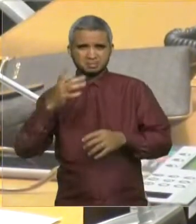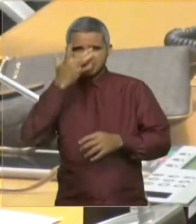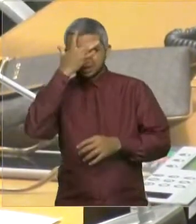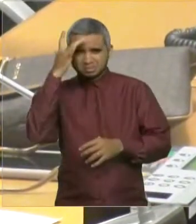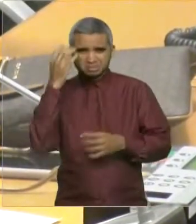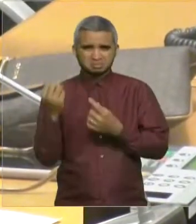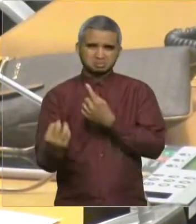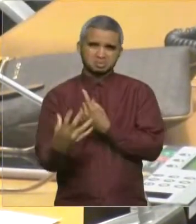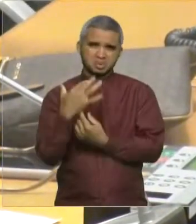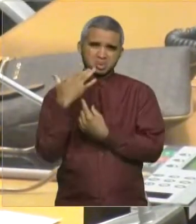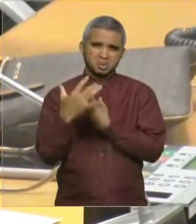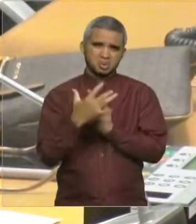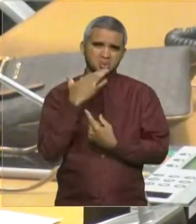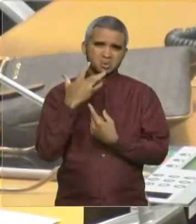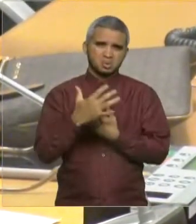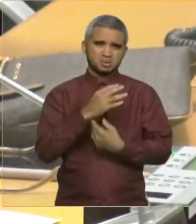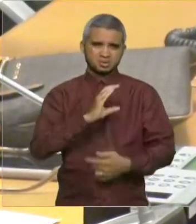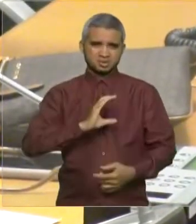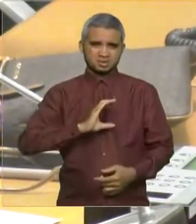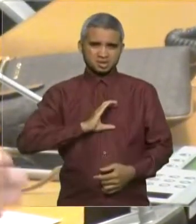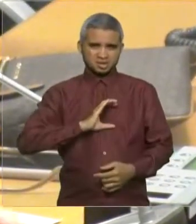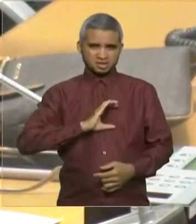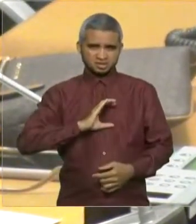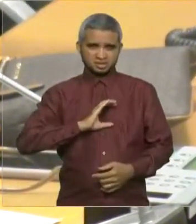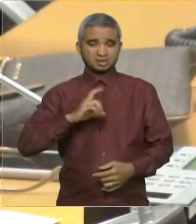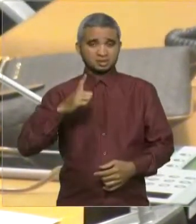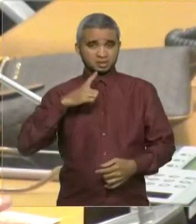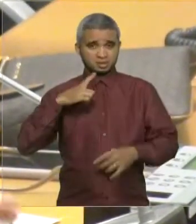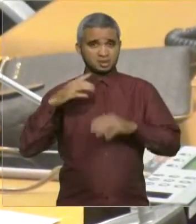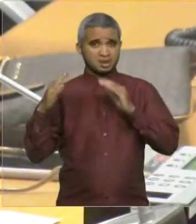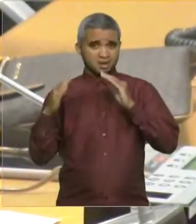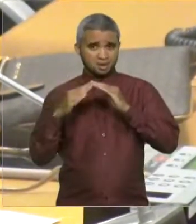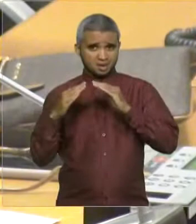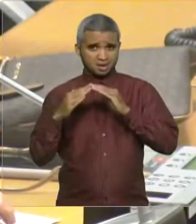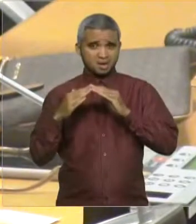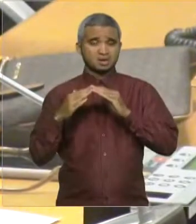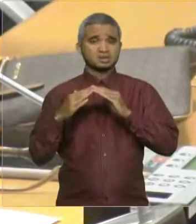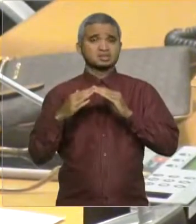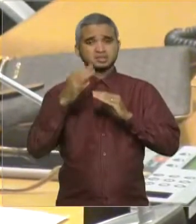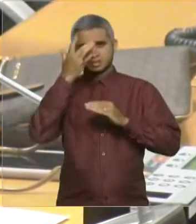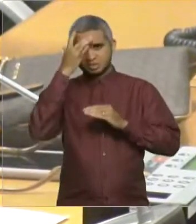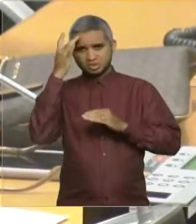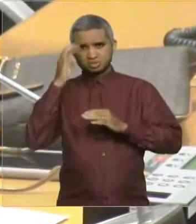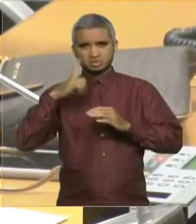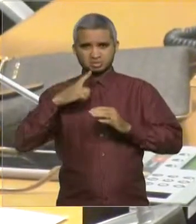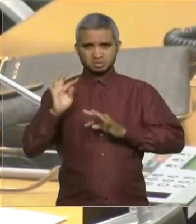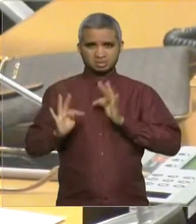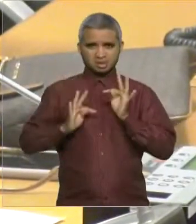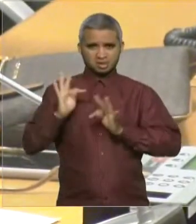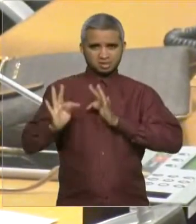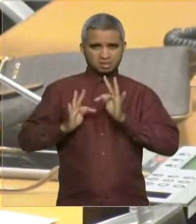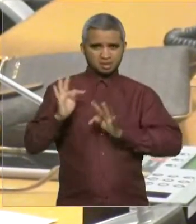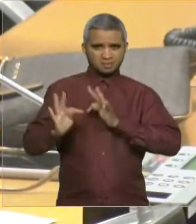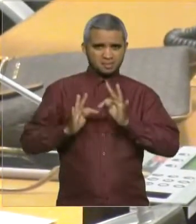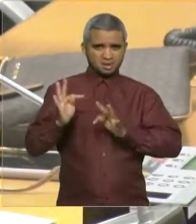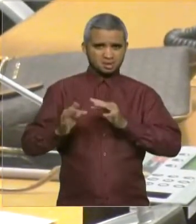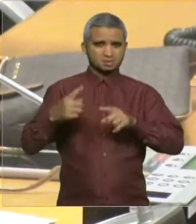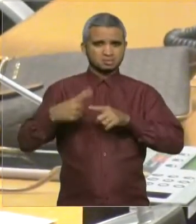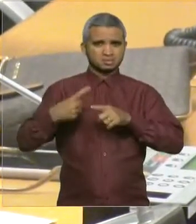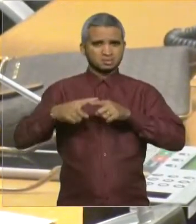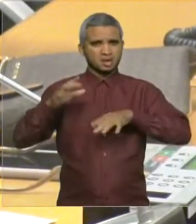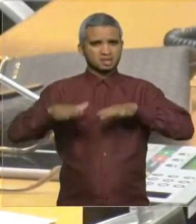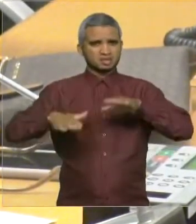Nós temos lá uma casa por renal, porque às vezes não dá para voltar, porque eles passam mal. E